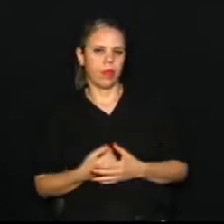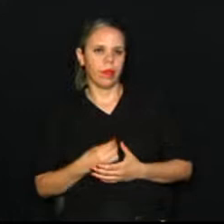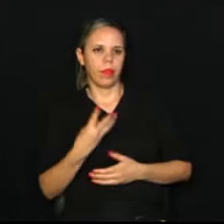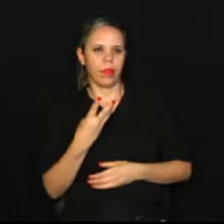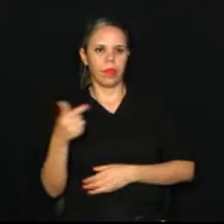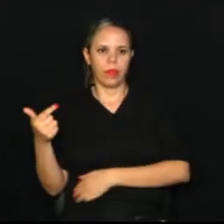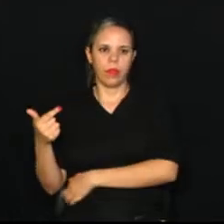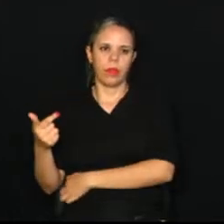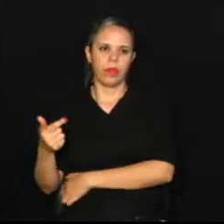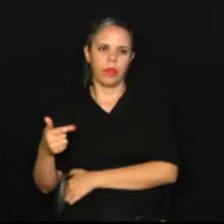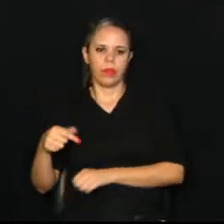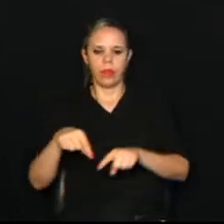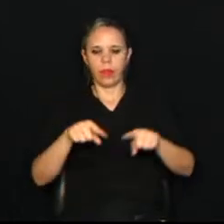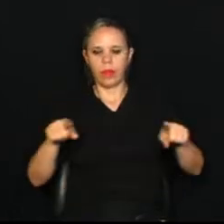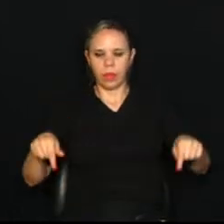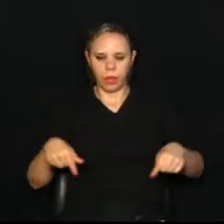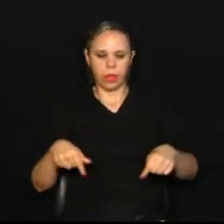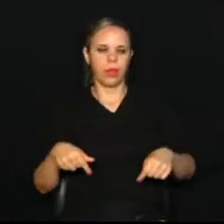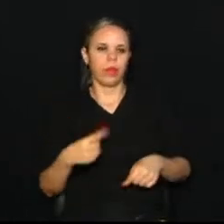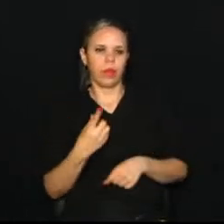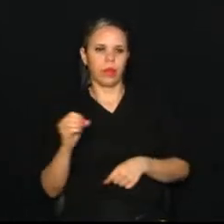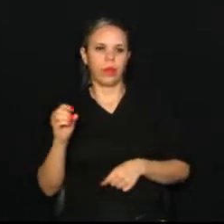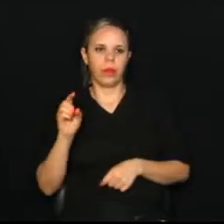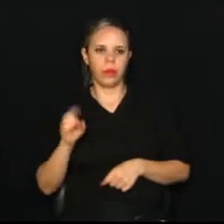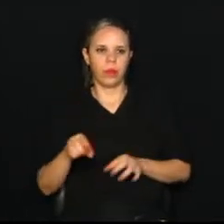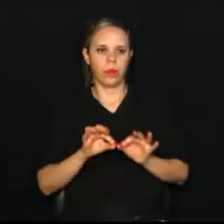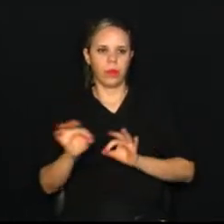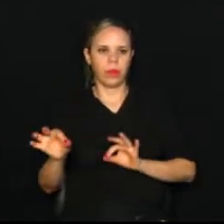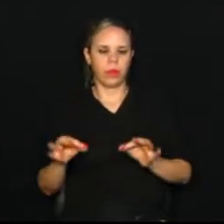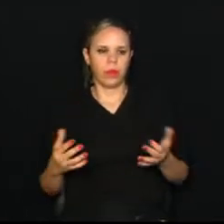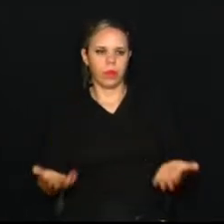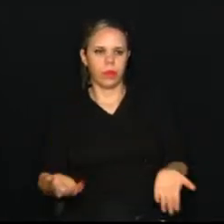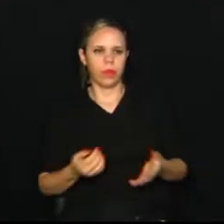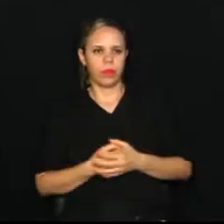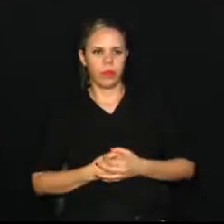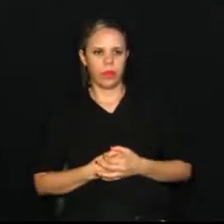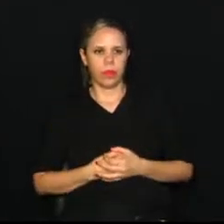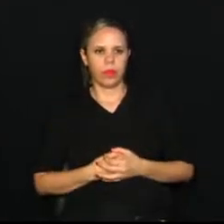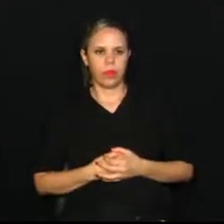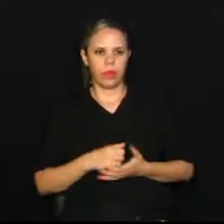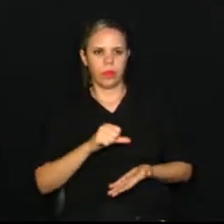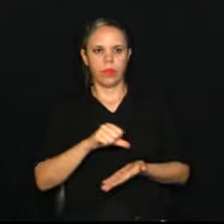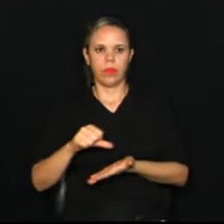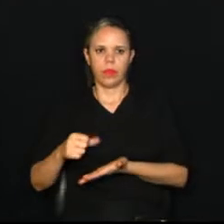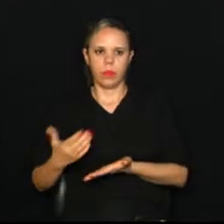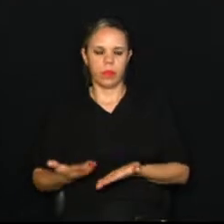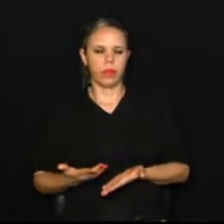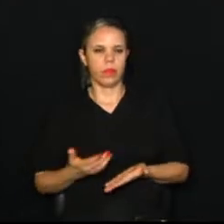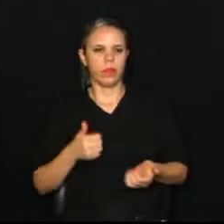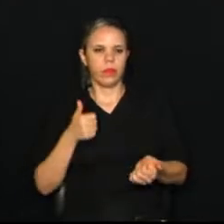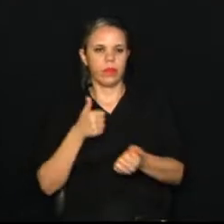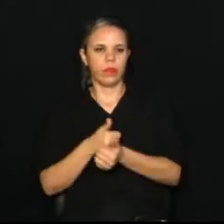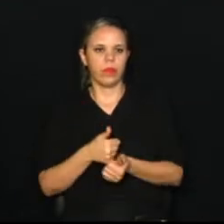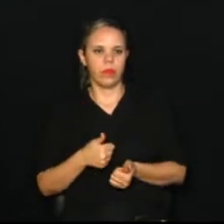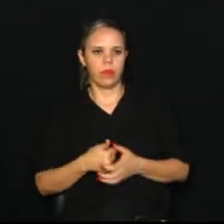32 terrenos, com cerca de 10 mil metros quadrados cada terreno. Fica na região lá perto